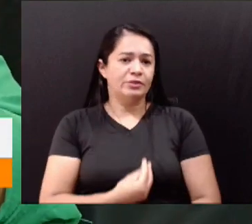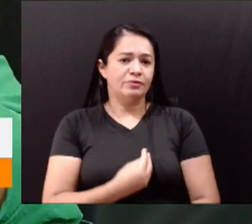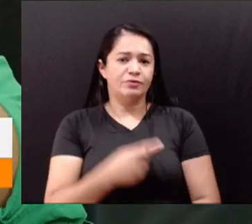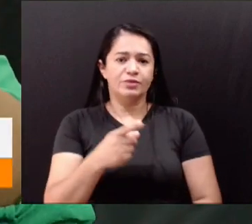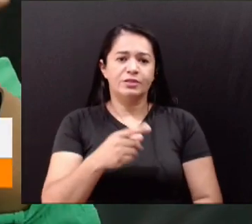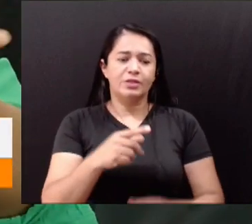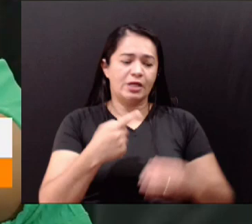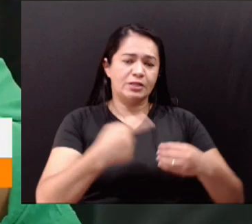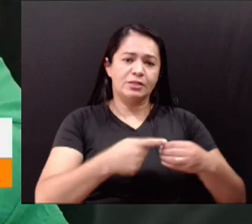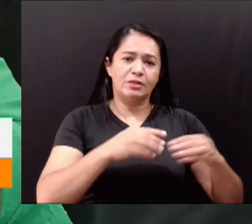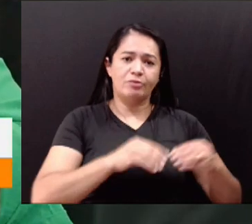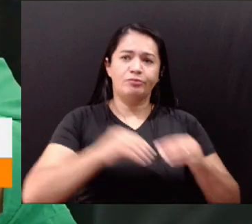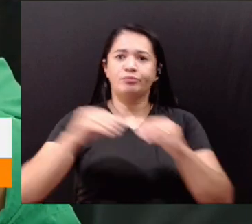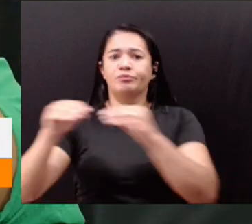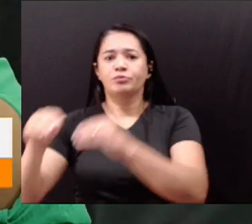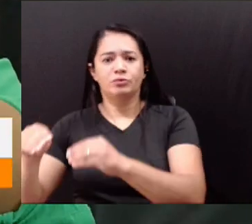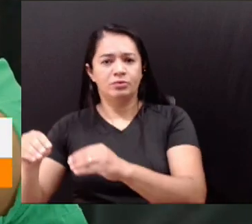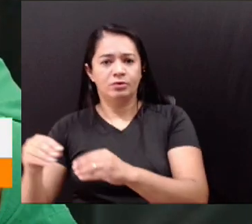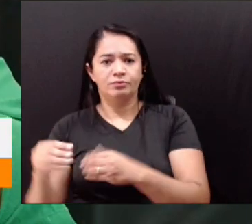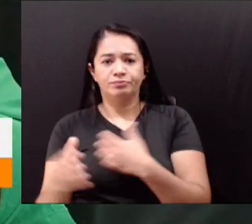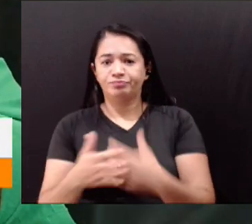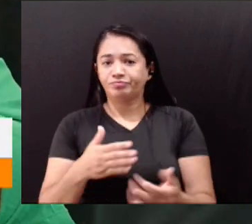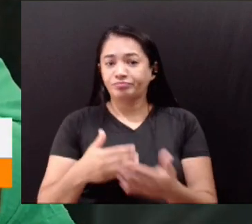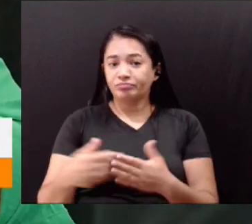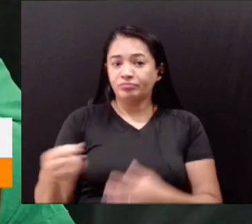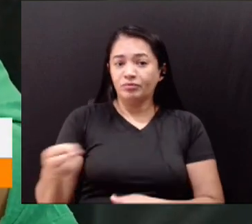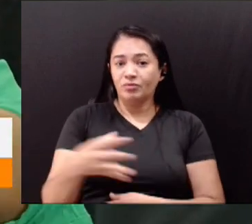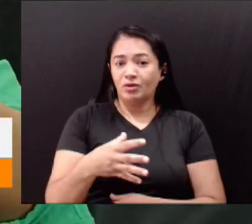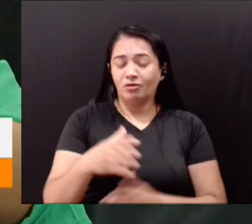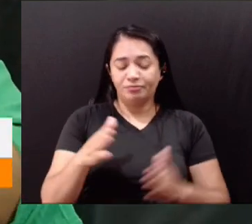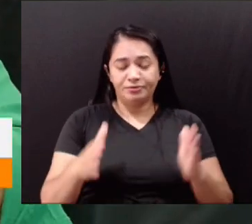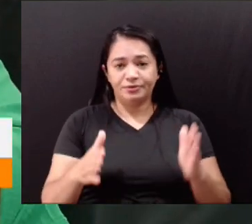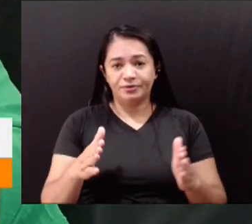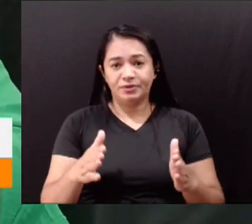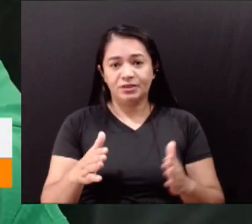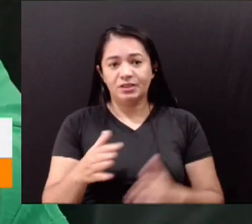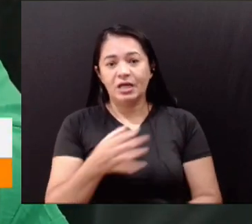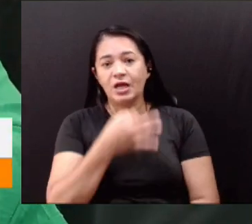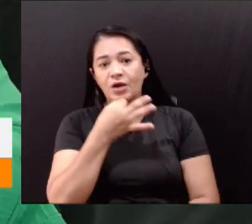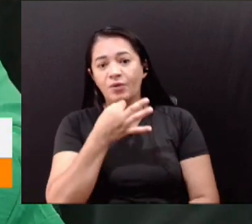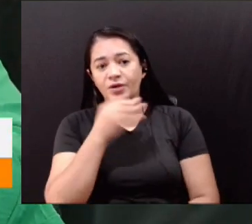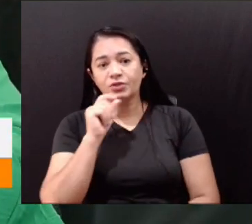ou então está numa nova fase. Acredito que a terapia,